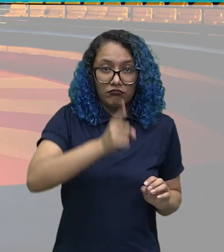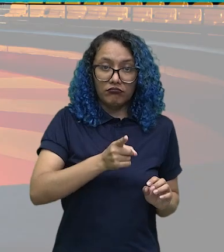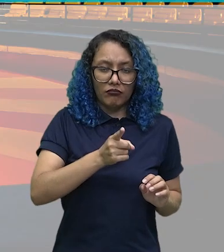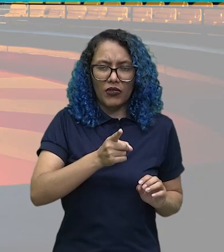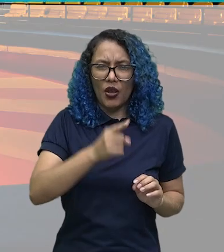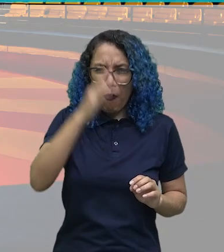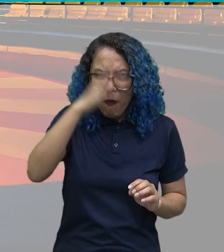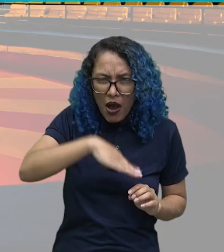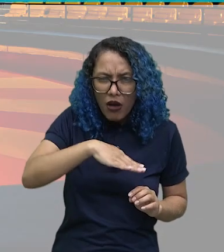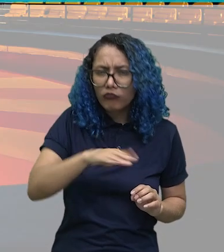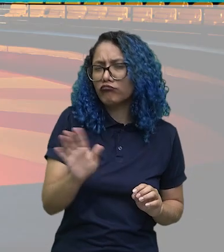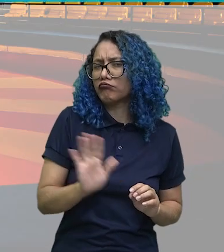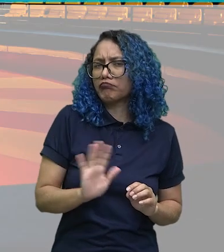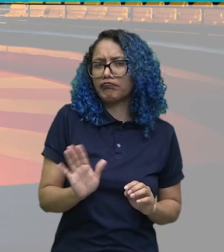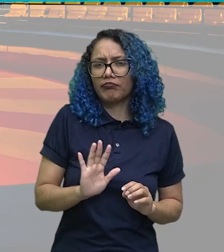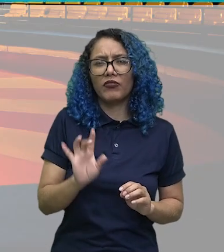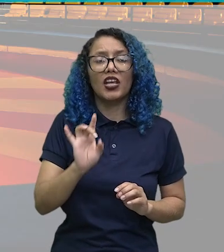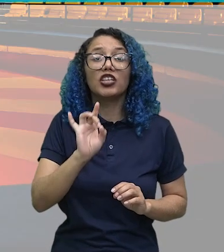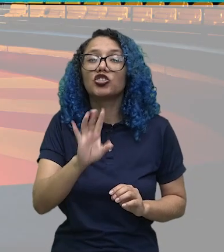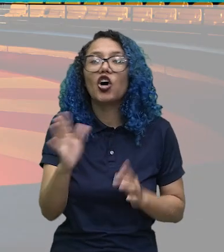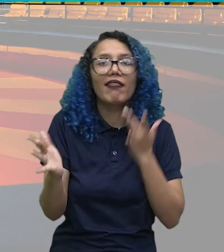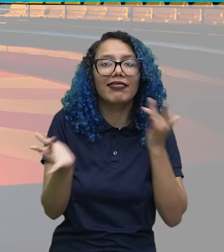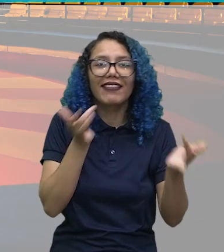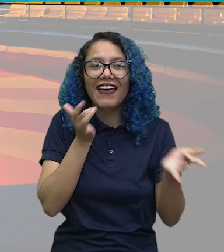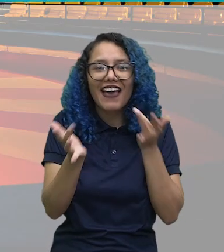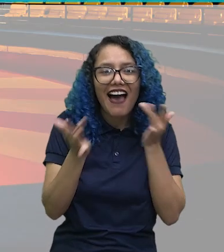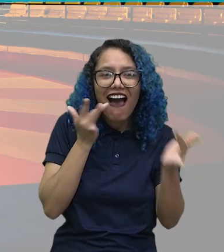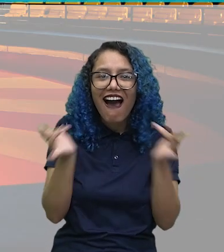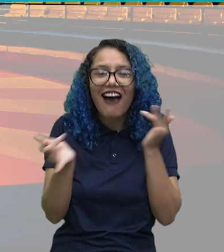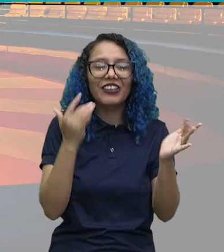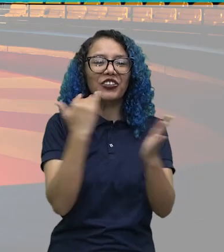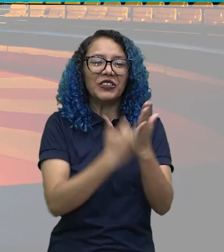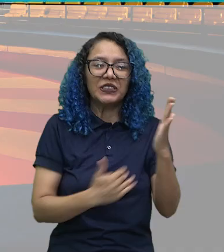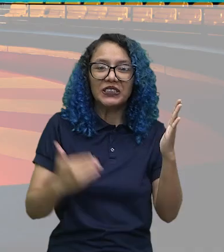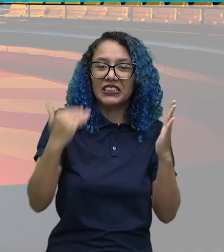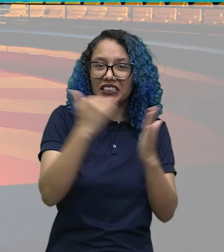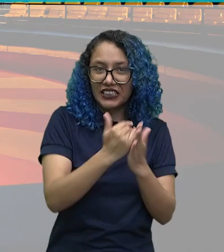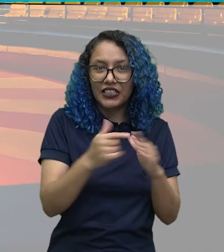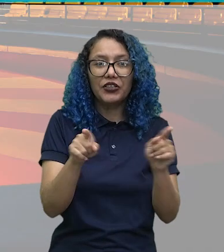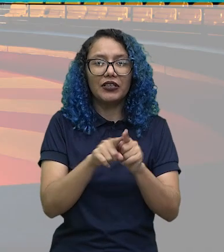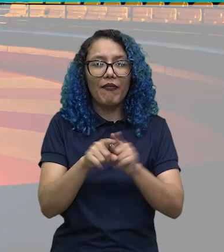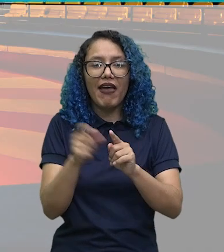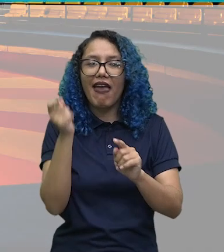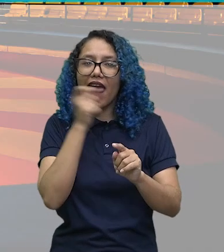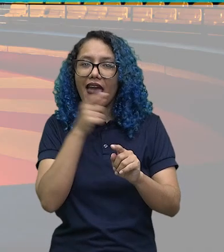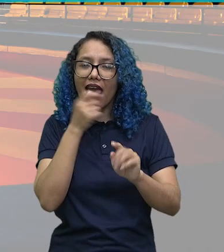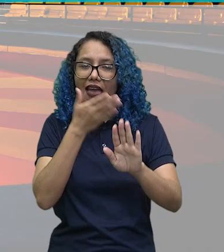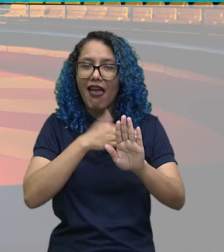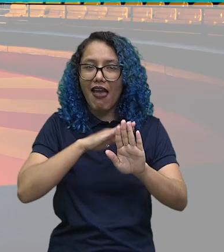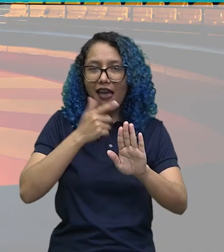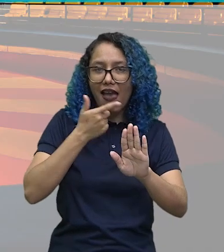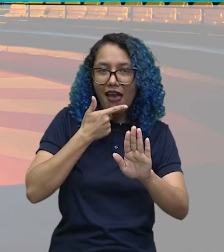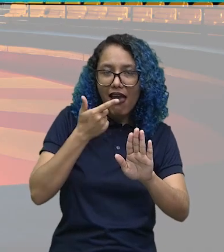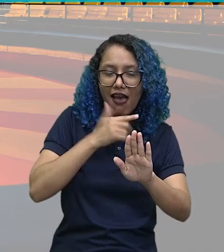não é cruel, é teatral, exagerada e cheia de ironia.